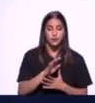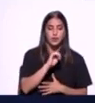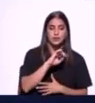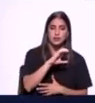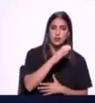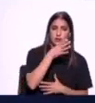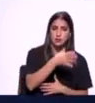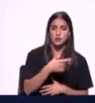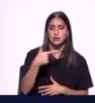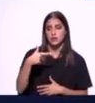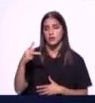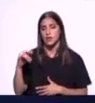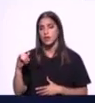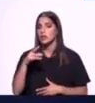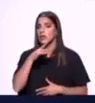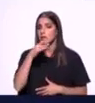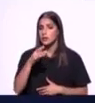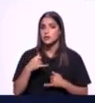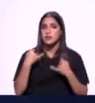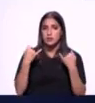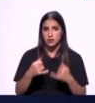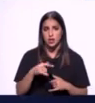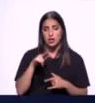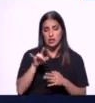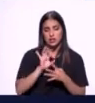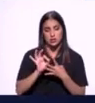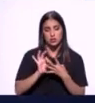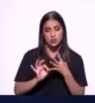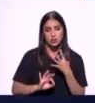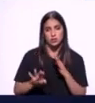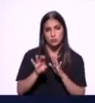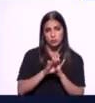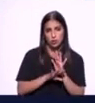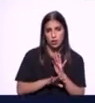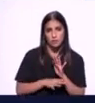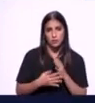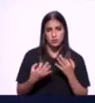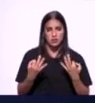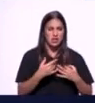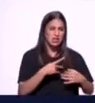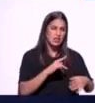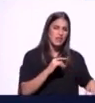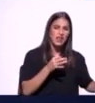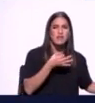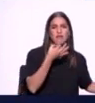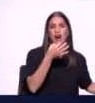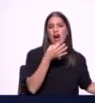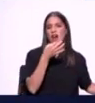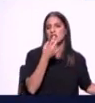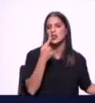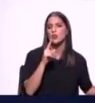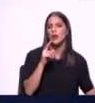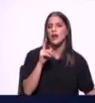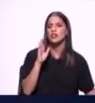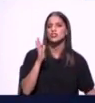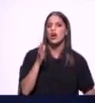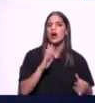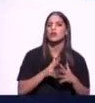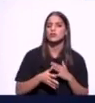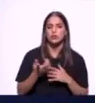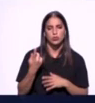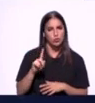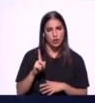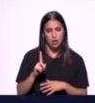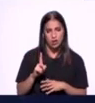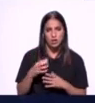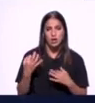que ia acabar com este tipo de programas, e claro que hoje... A TV ainda não anunciou, fala-se nisso. Fala-se. Oficialmente não é? Fala-se que também vai